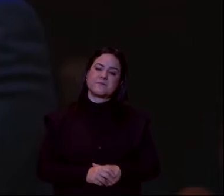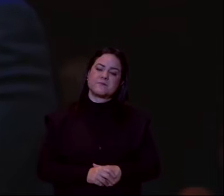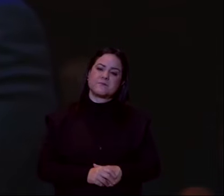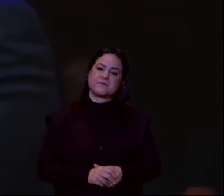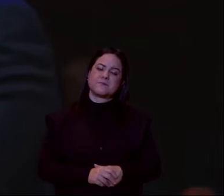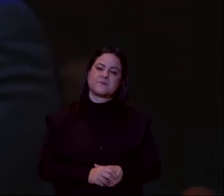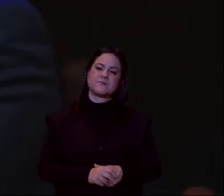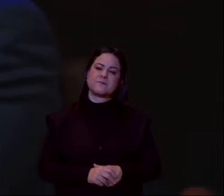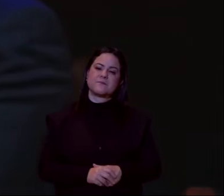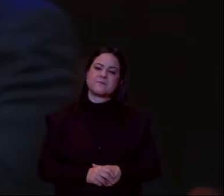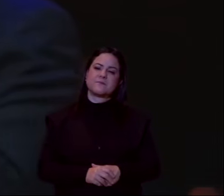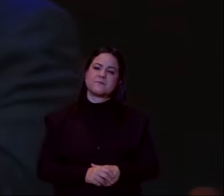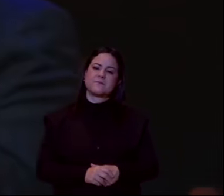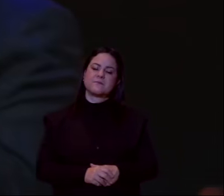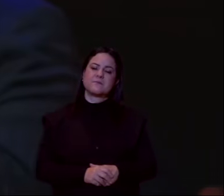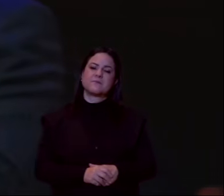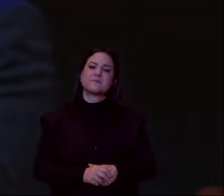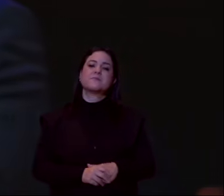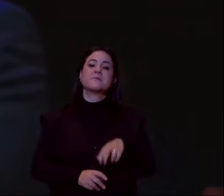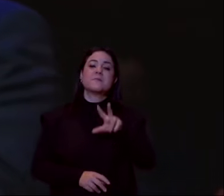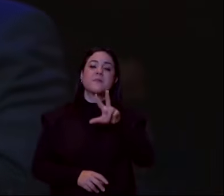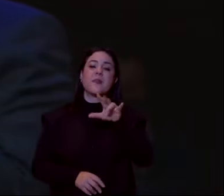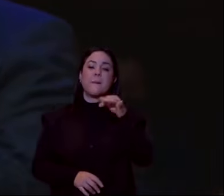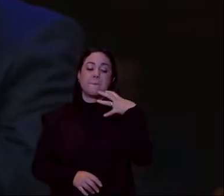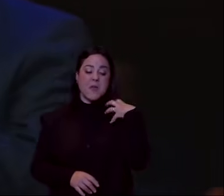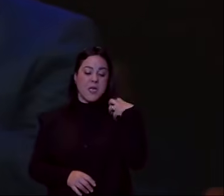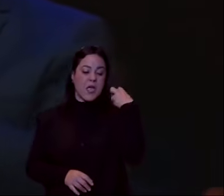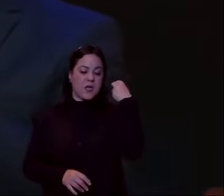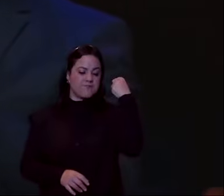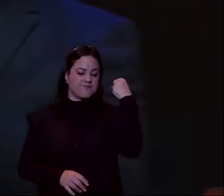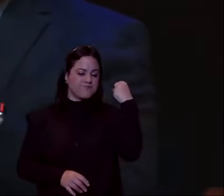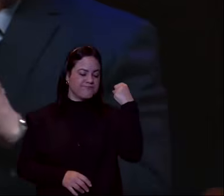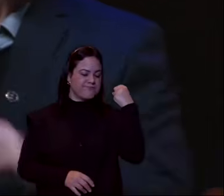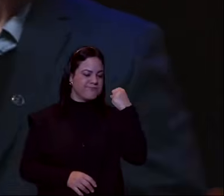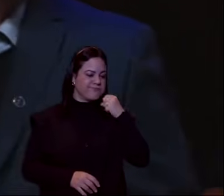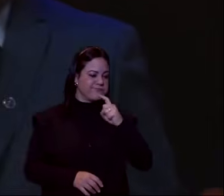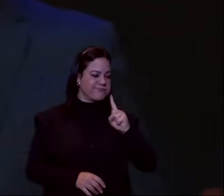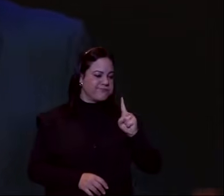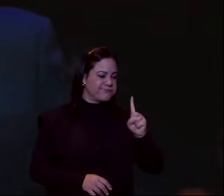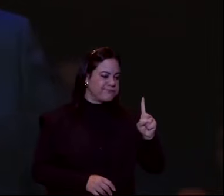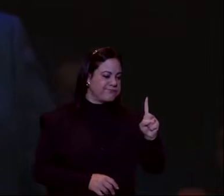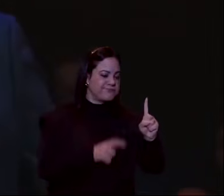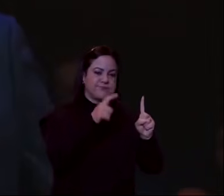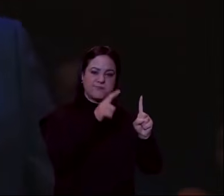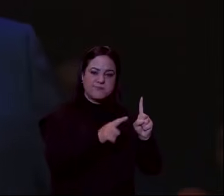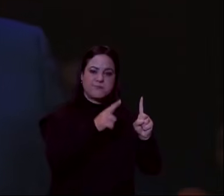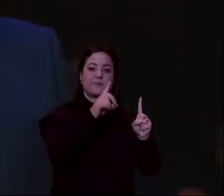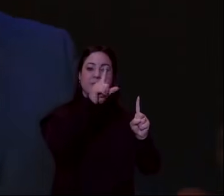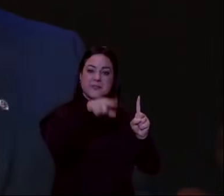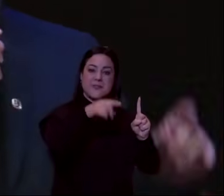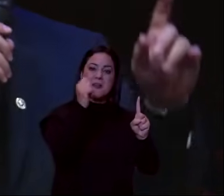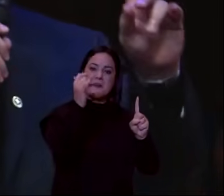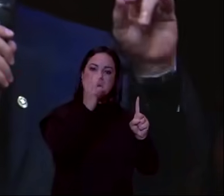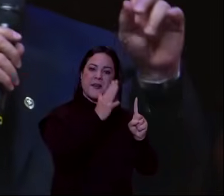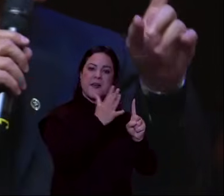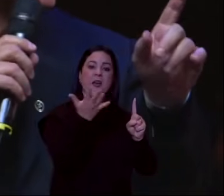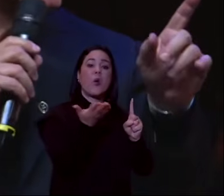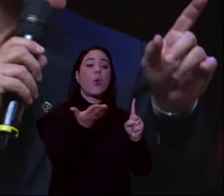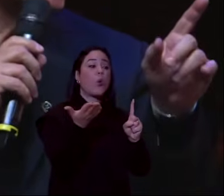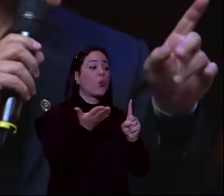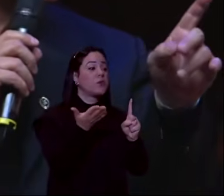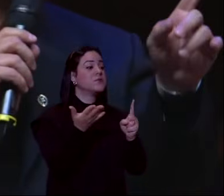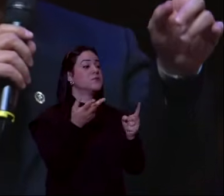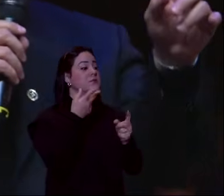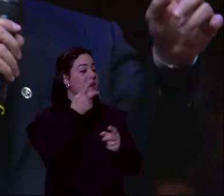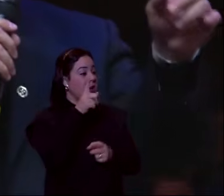Ele vai nos buscar onde a gente está, para que a gente possa ser abençoado. E hoje o Senhor está dizendo: hoje é o